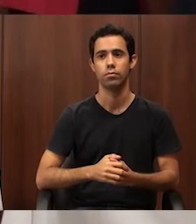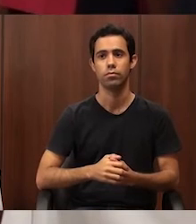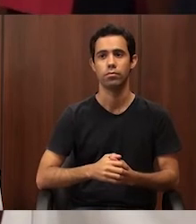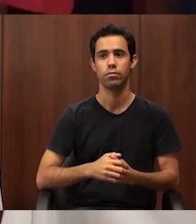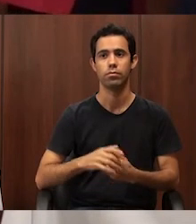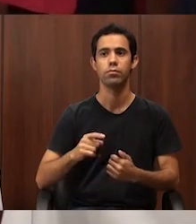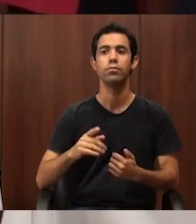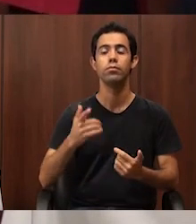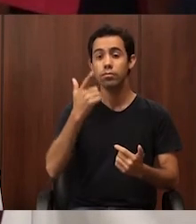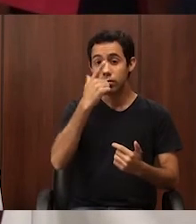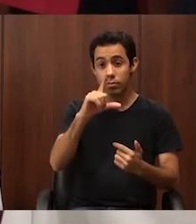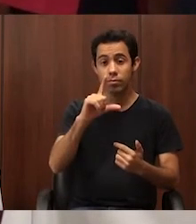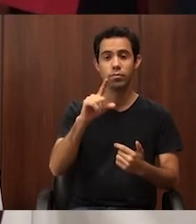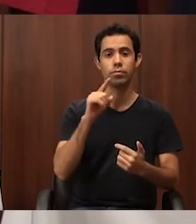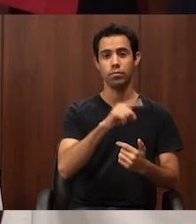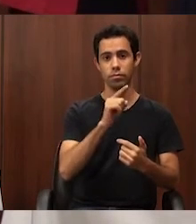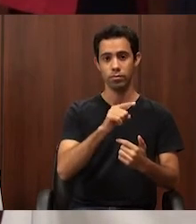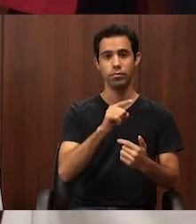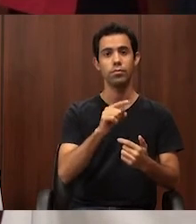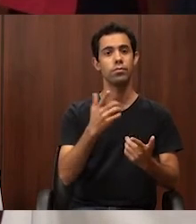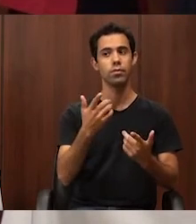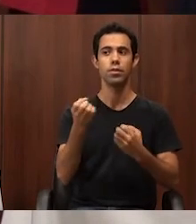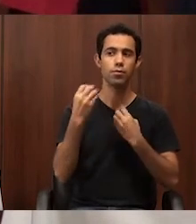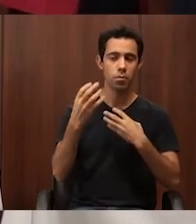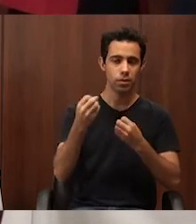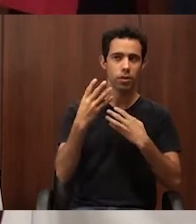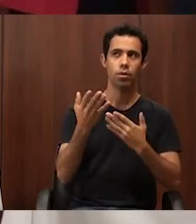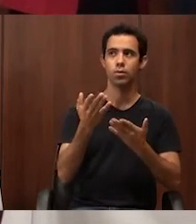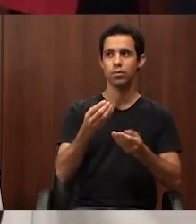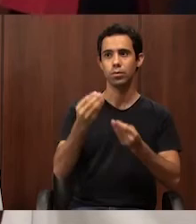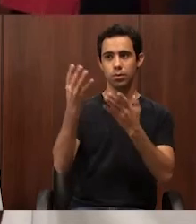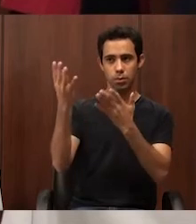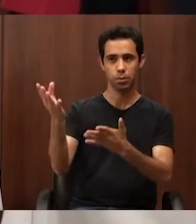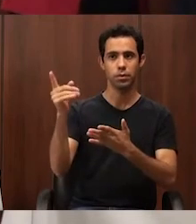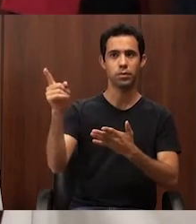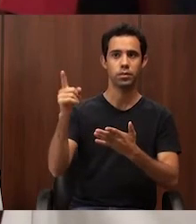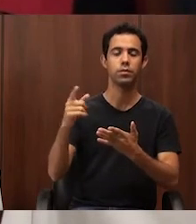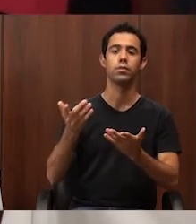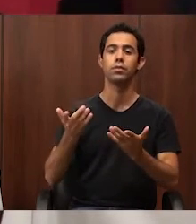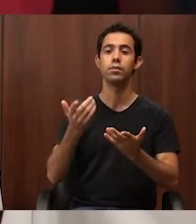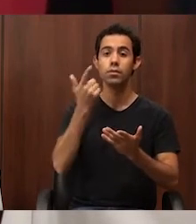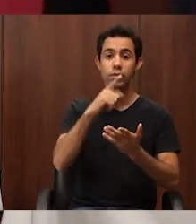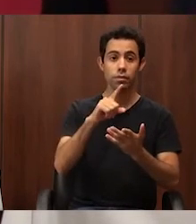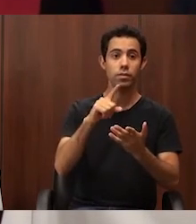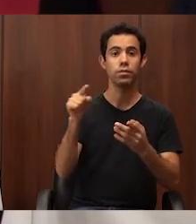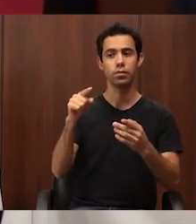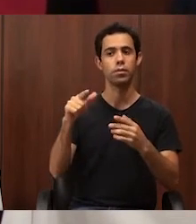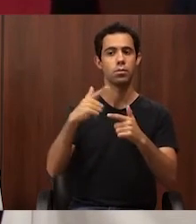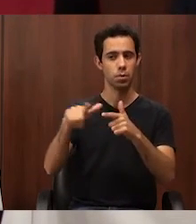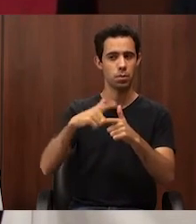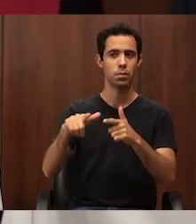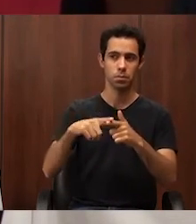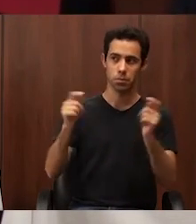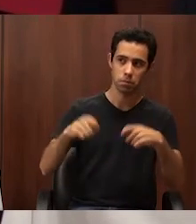conseguir levar isso, né, essa informação, e essa informação chegar para vocês, vocês conseguirem resolver esse problema, eu acho